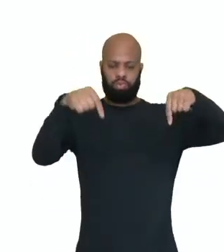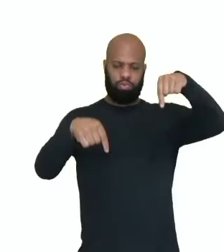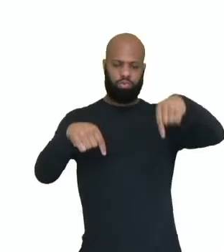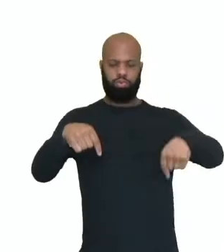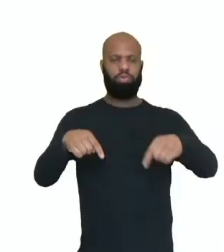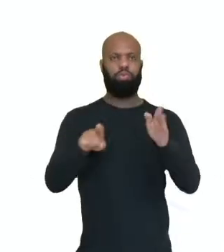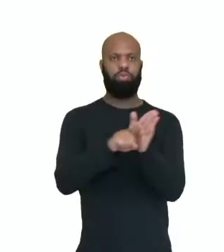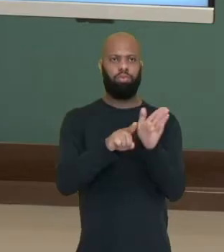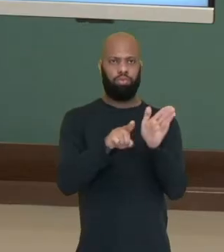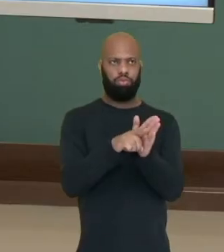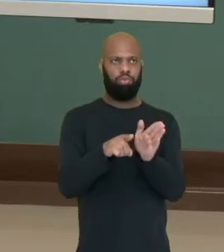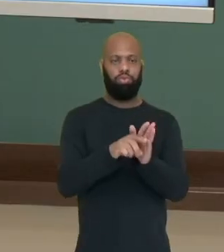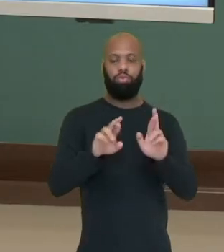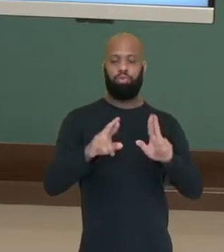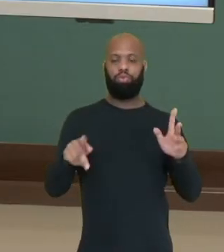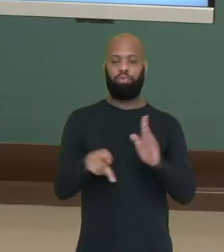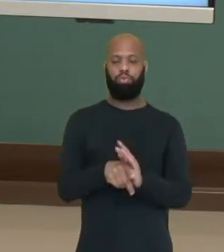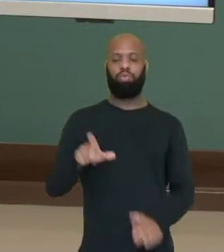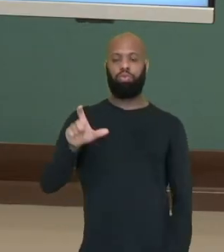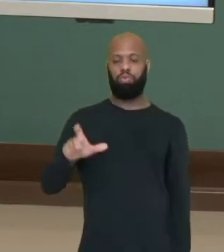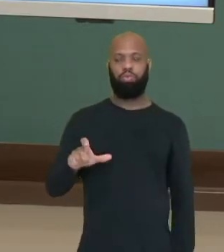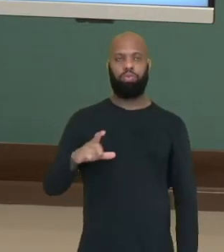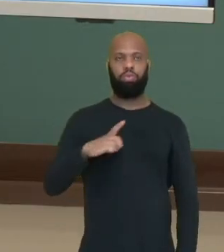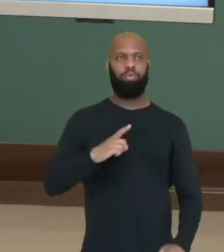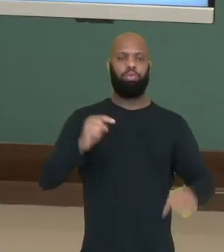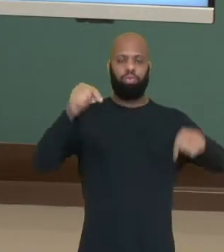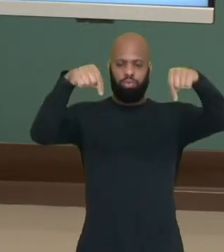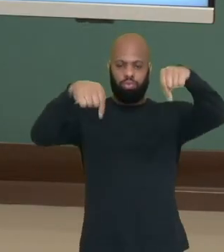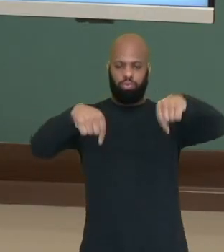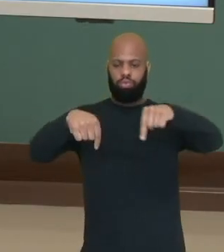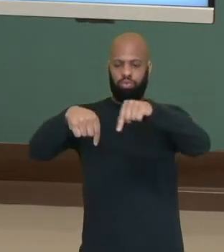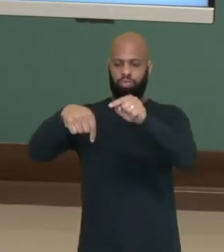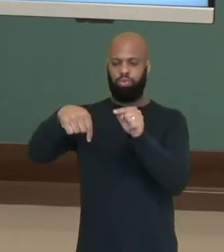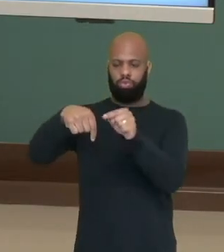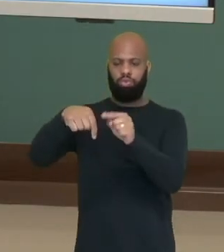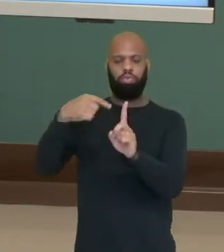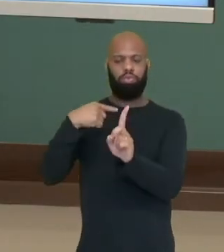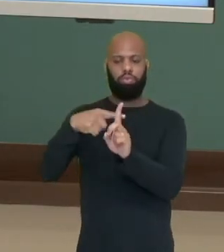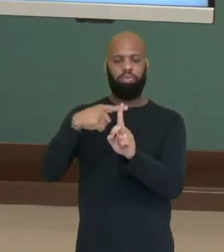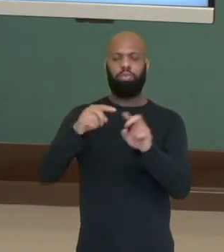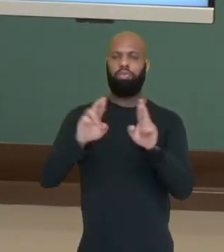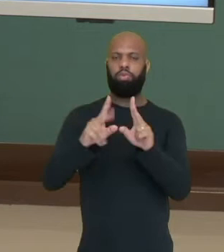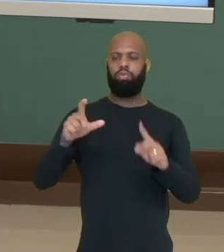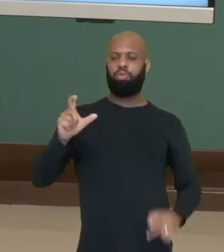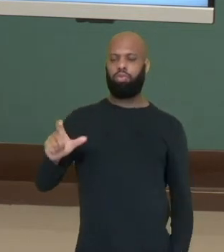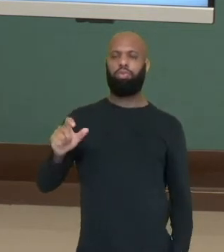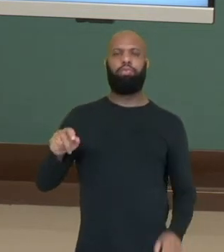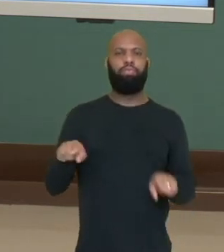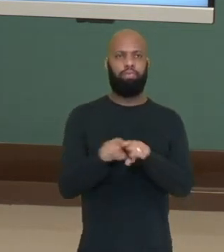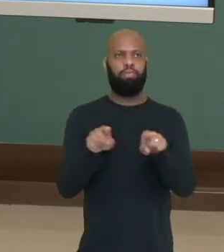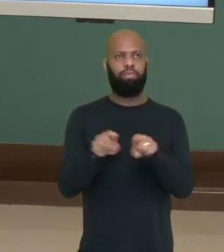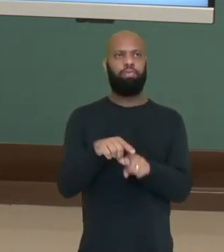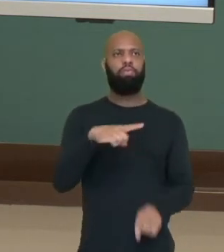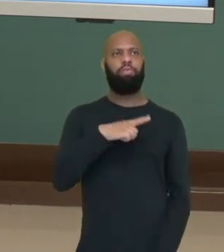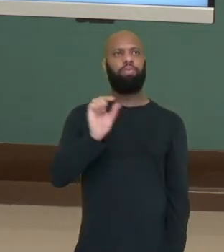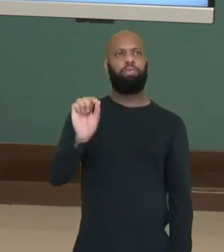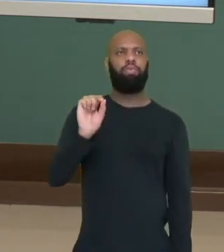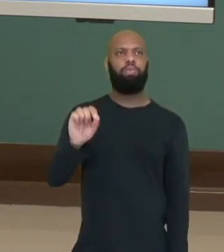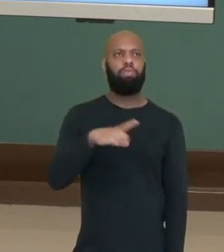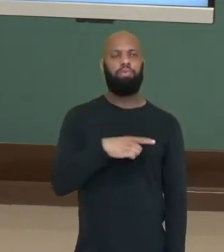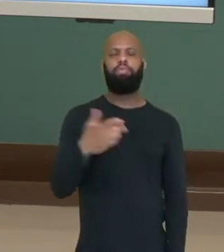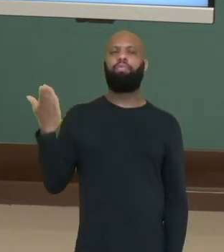eletrólise, diferente lá da pilha. E o ânodo sendo o polo positivo, também diferente lá da pilha. E a gente tem aí, então,